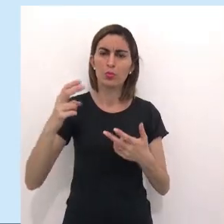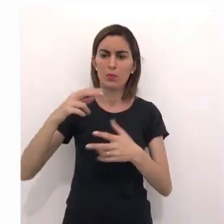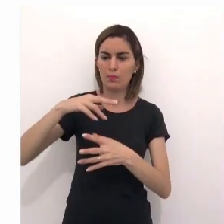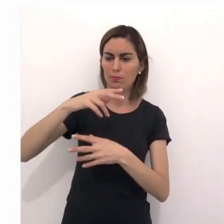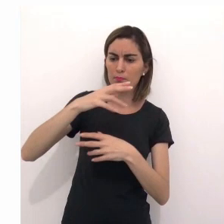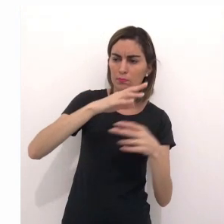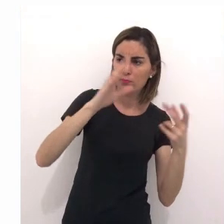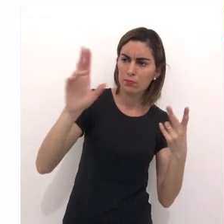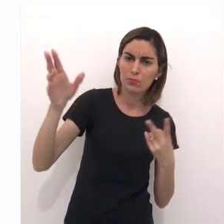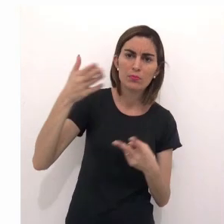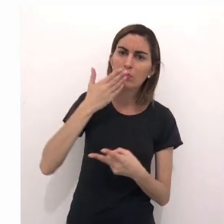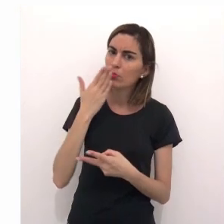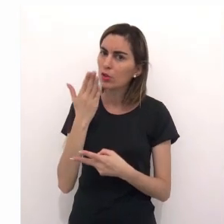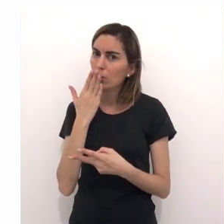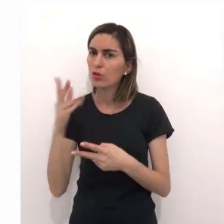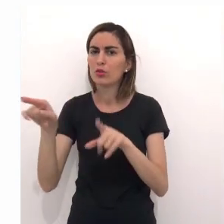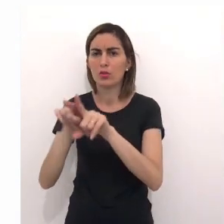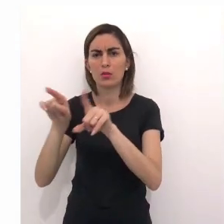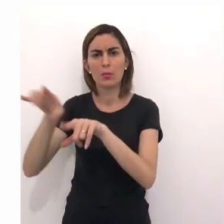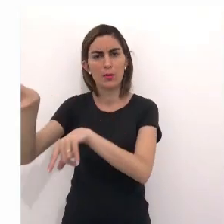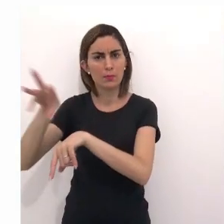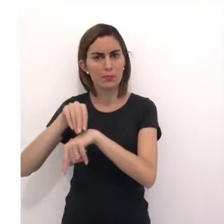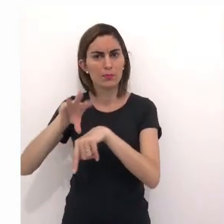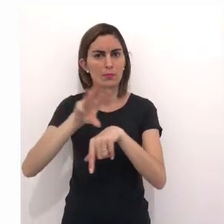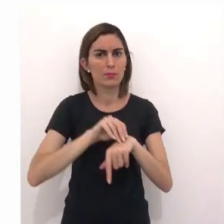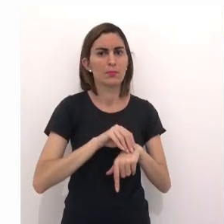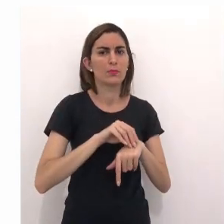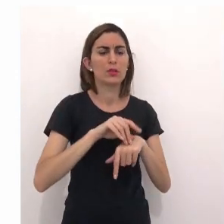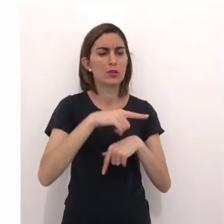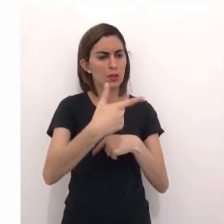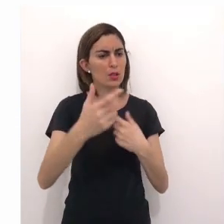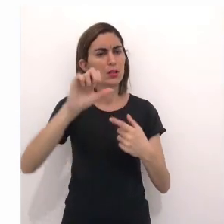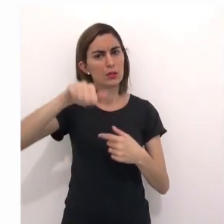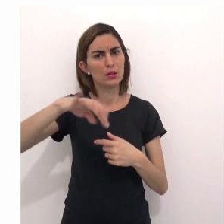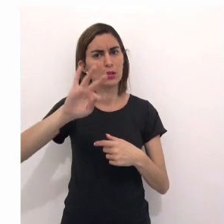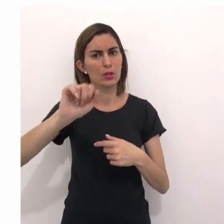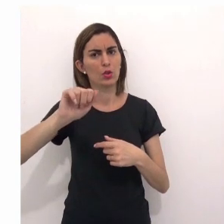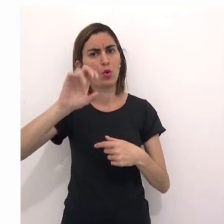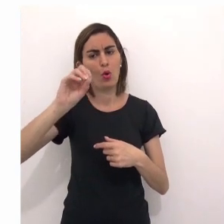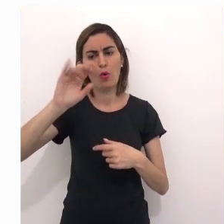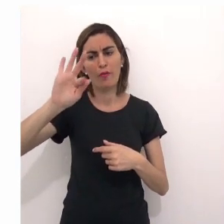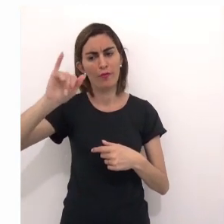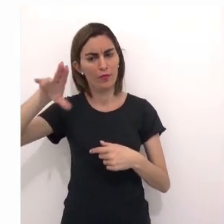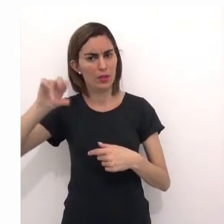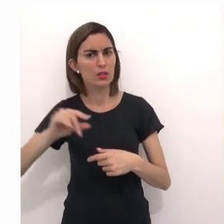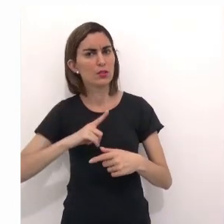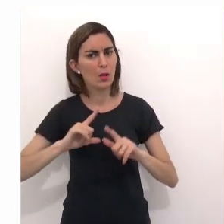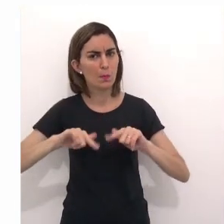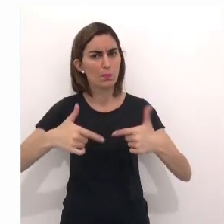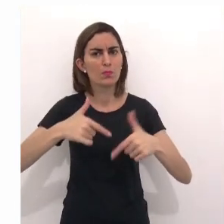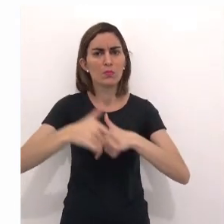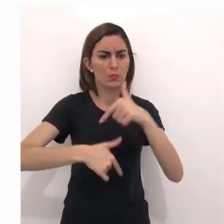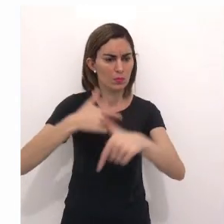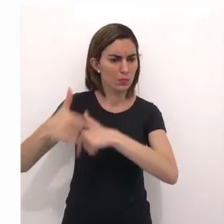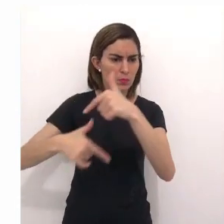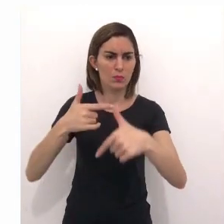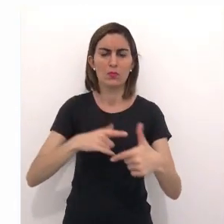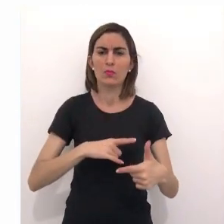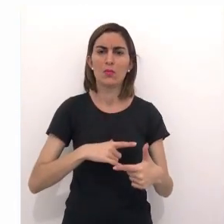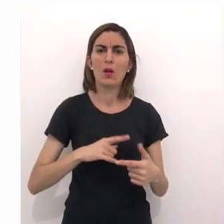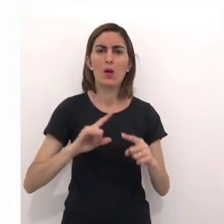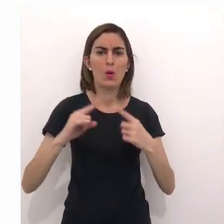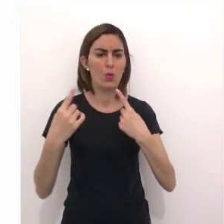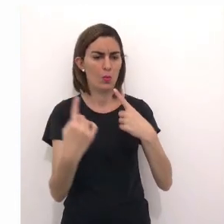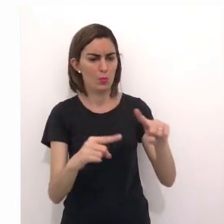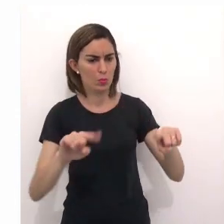Ronaldo, Então o Santo Ofício tinha muito a fazer. Uma ameaça imensa